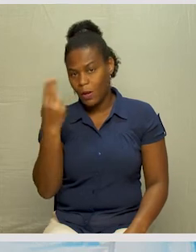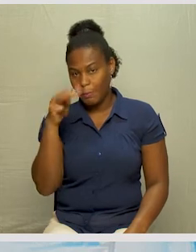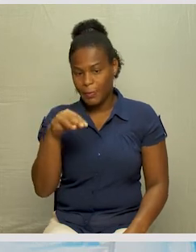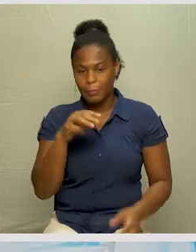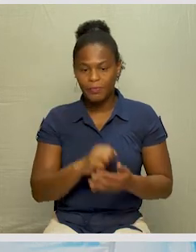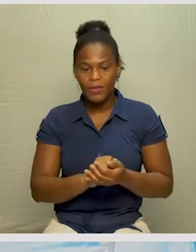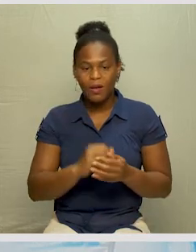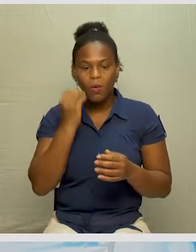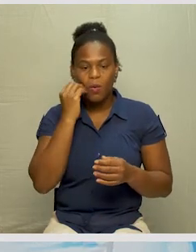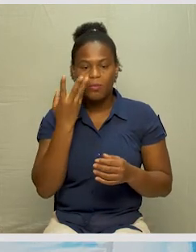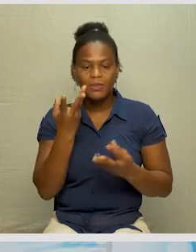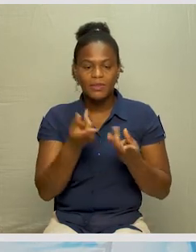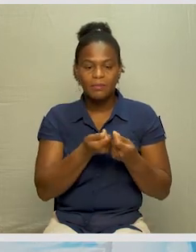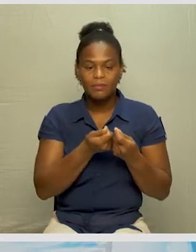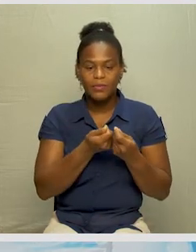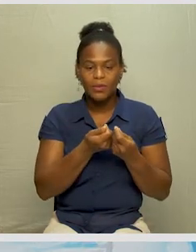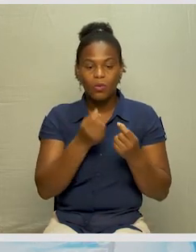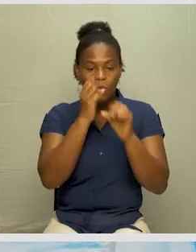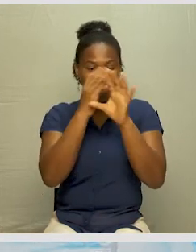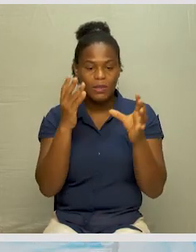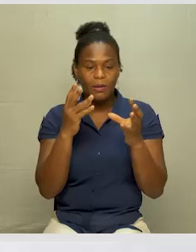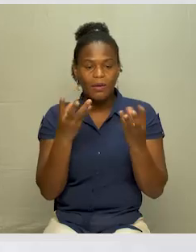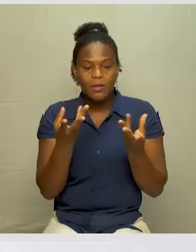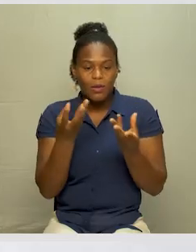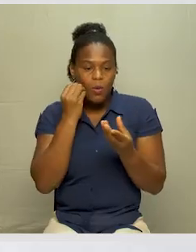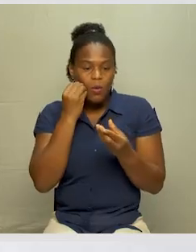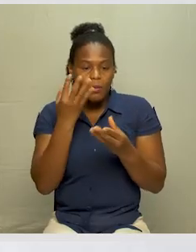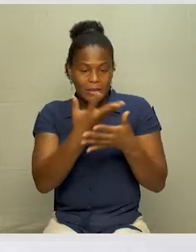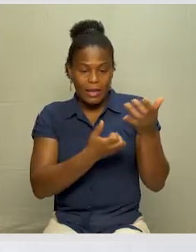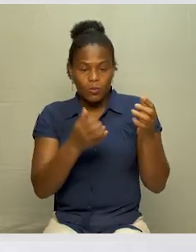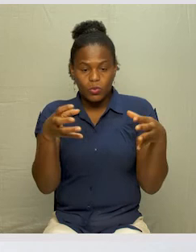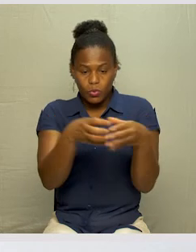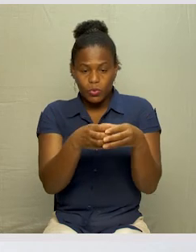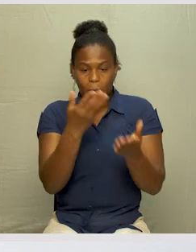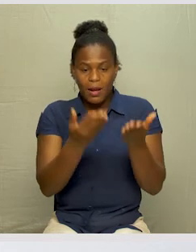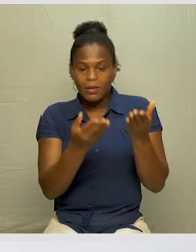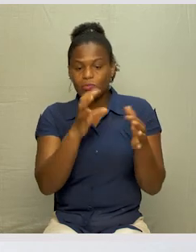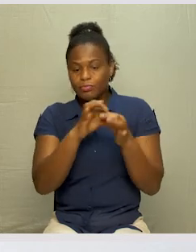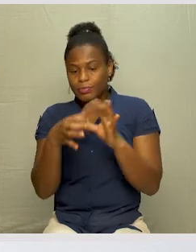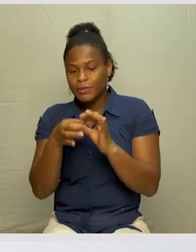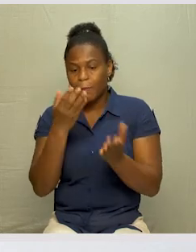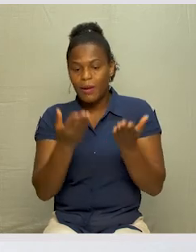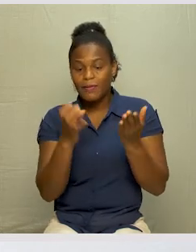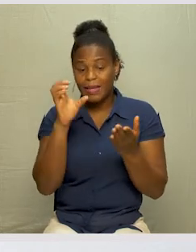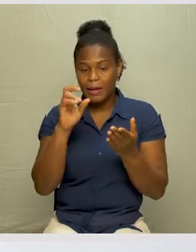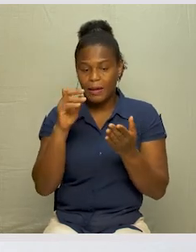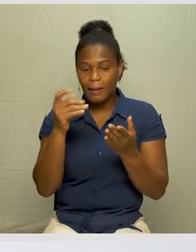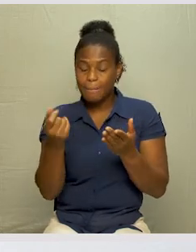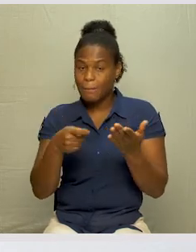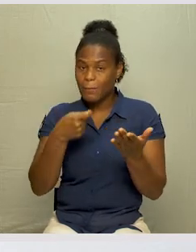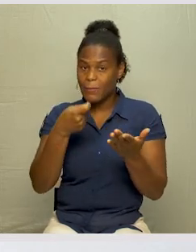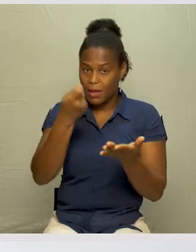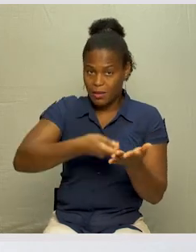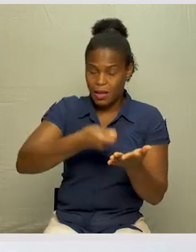Como o saldo conjunto da balança corrente e da balança de capital é negativo, logo o país já teve necessidade líquida de